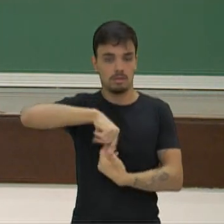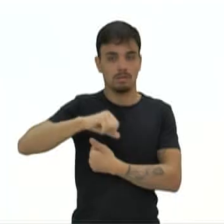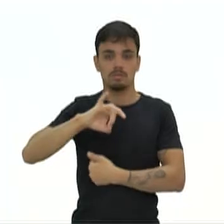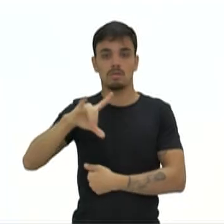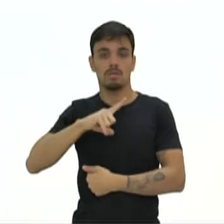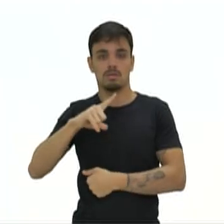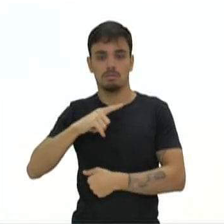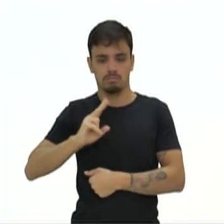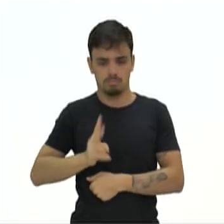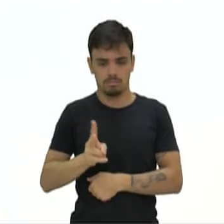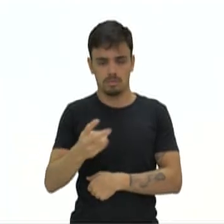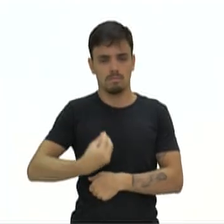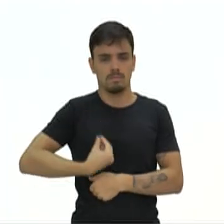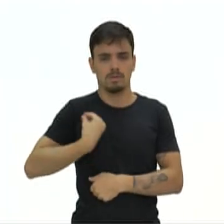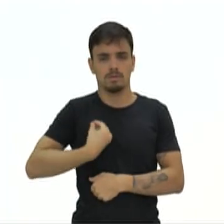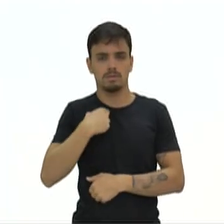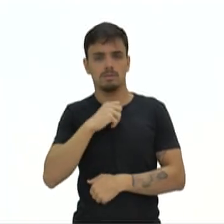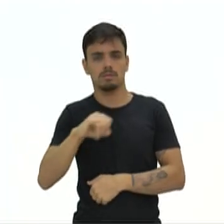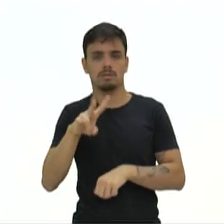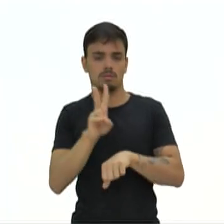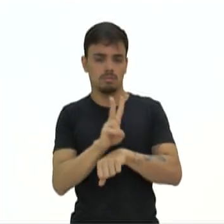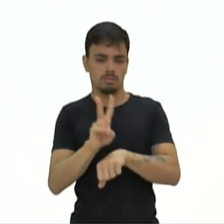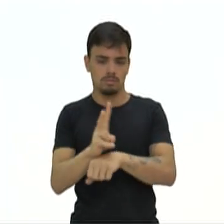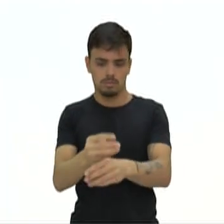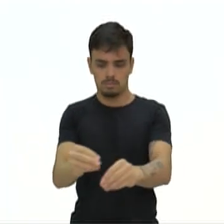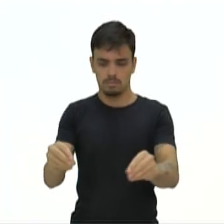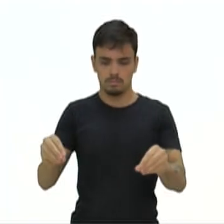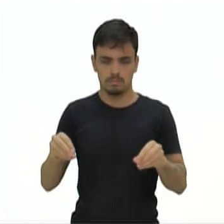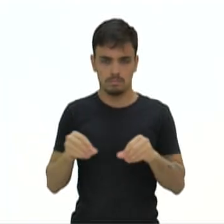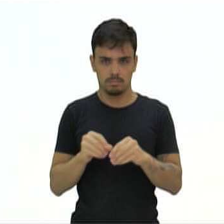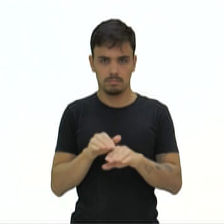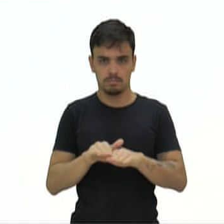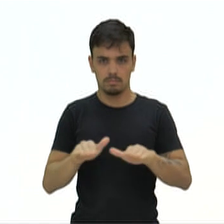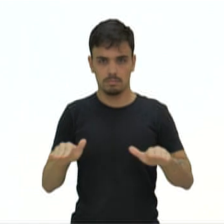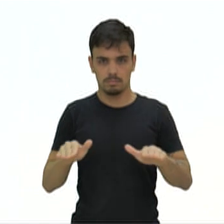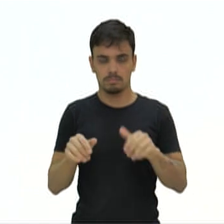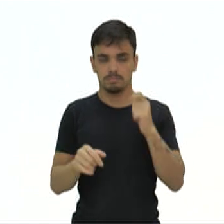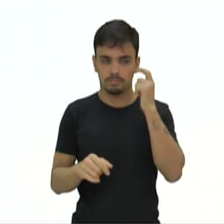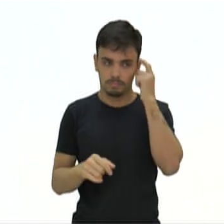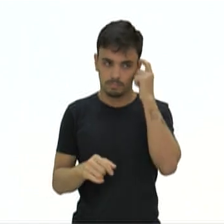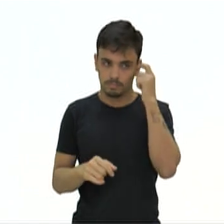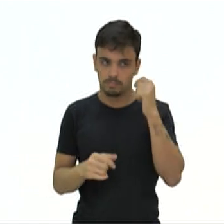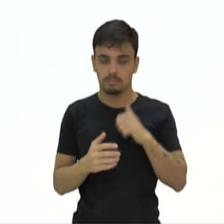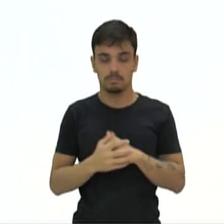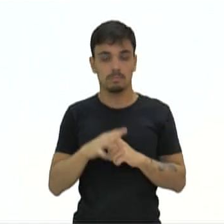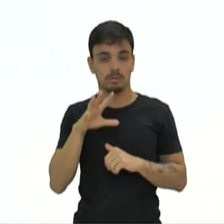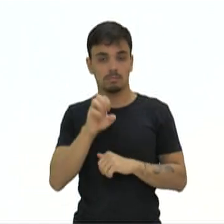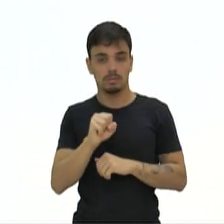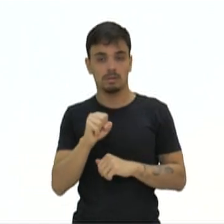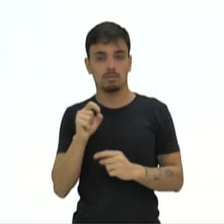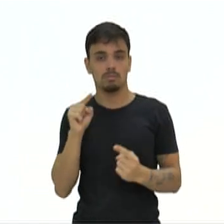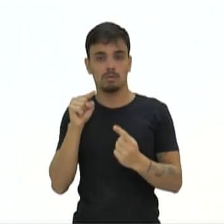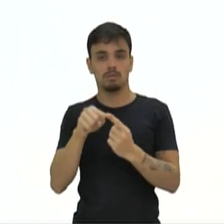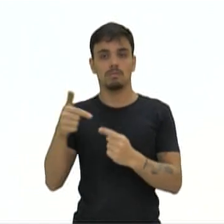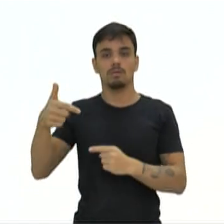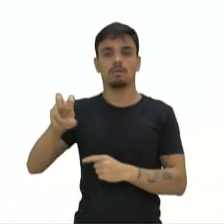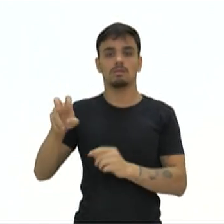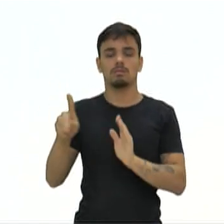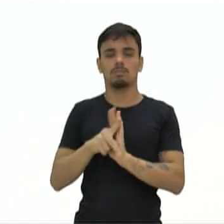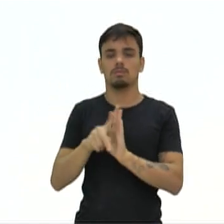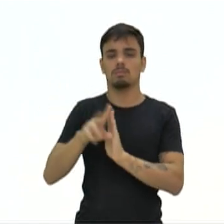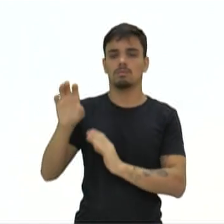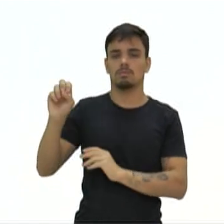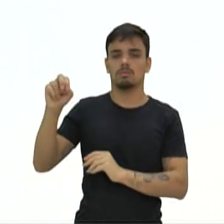nós cultivarmos o solo. Então eu peguei lá o objetivo 15 da ONU e coloquei aqui para que